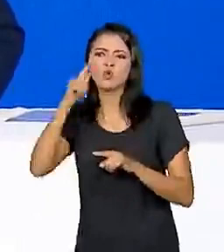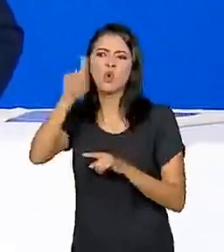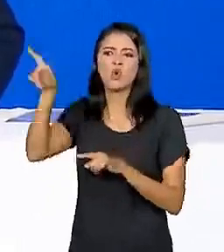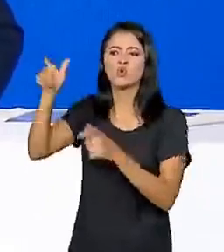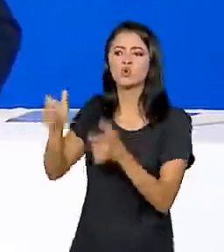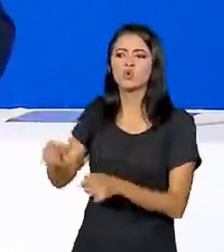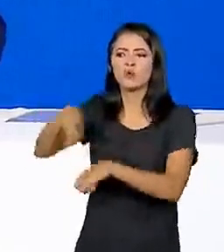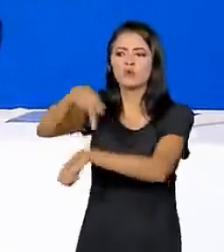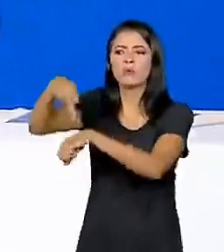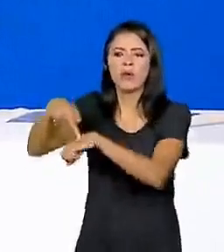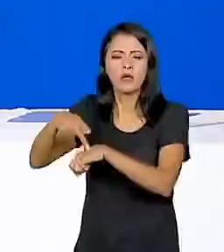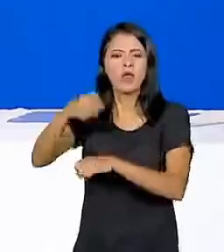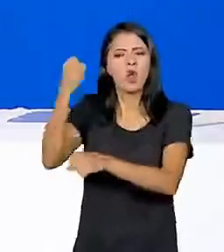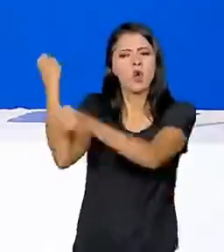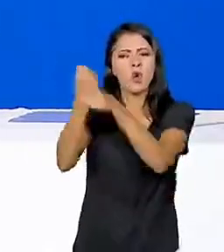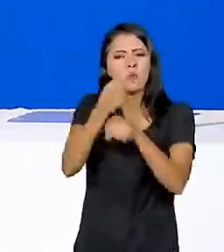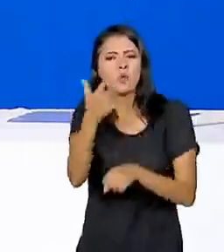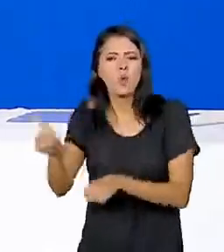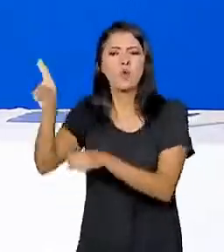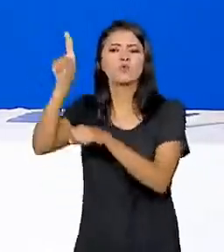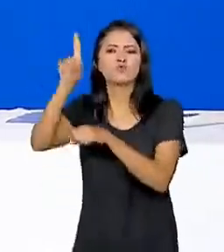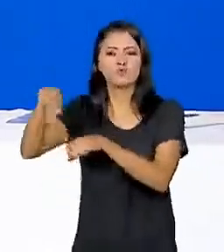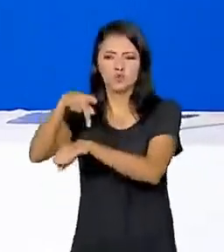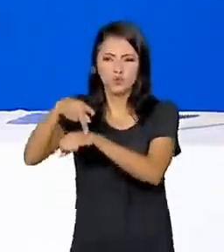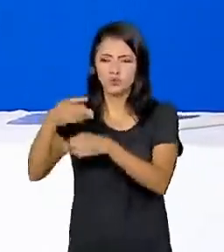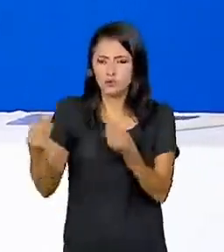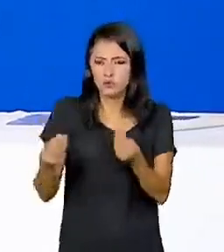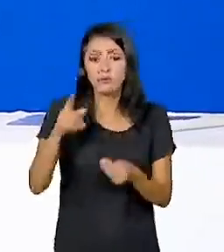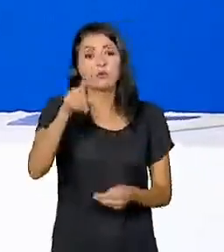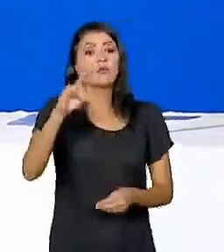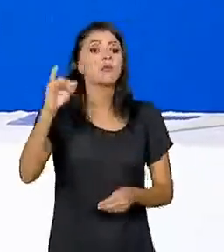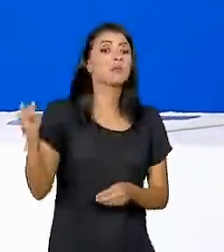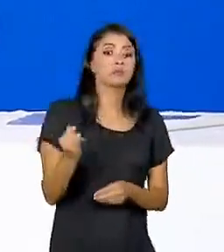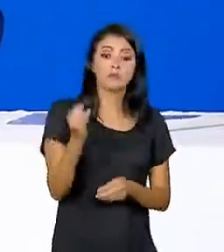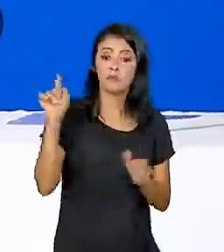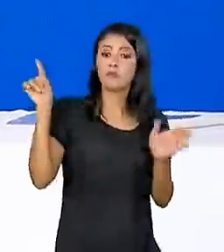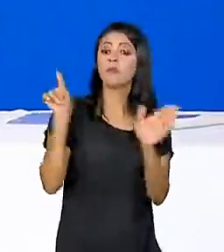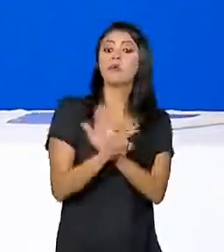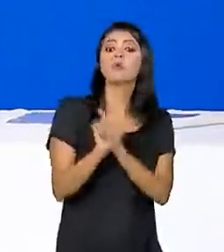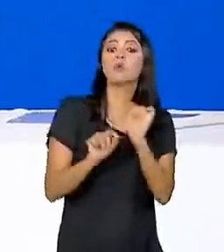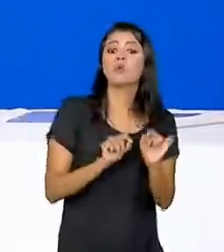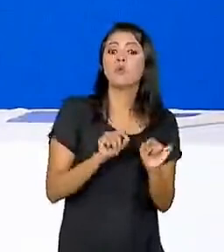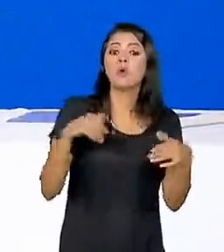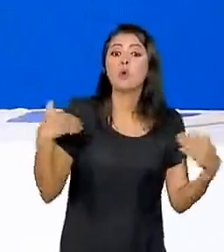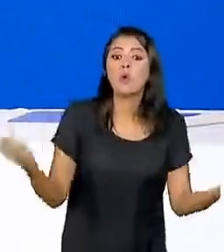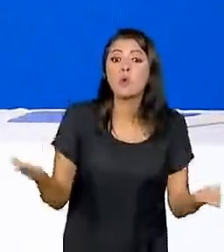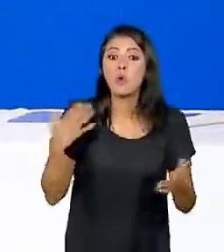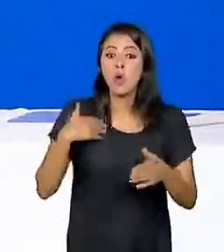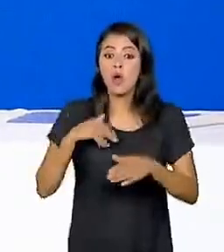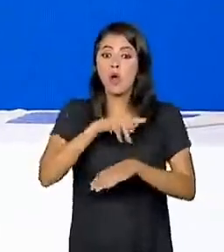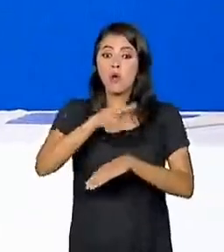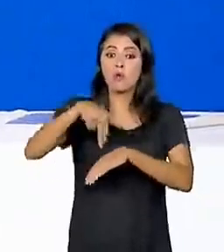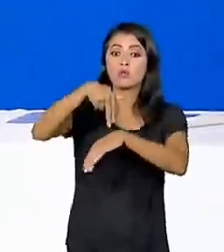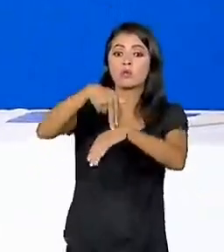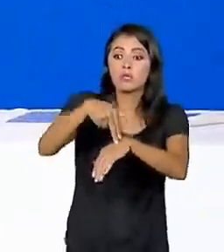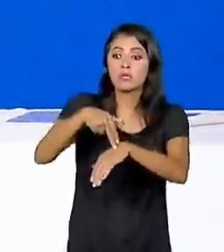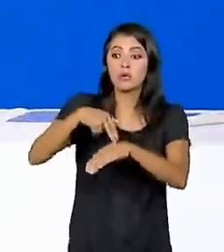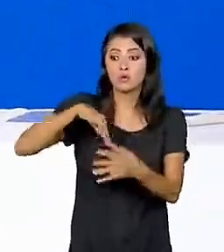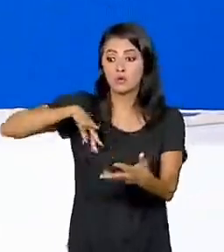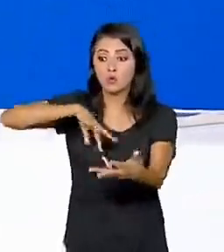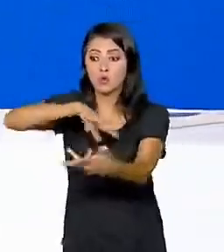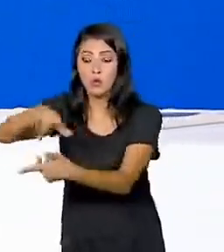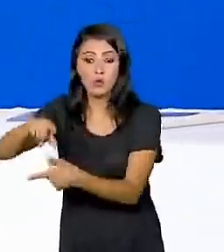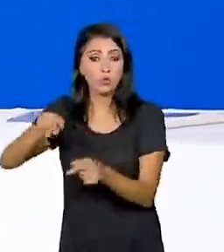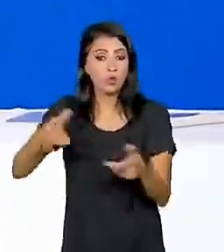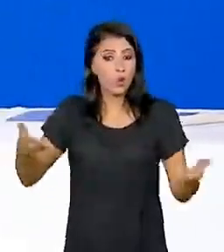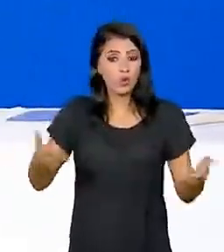país. E é importante que nesse momento se pergunte, qual nação desenvolvida no mundo não está fazendo